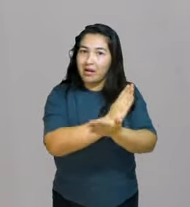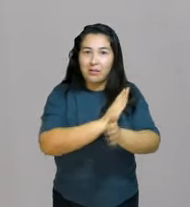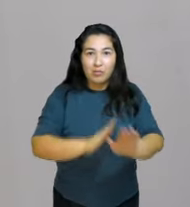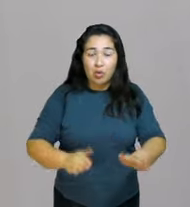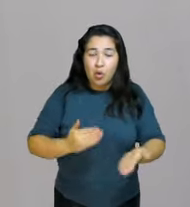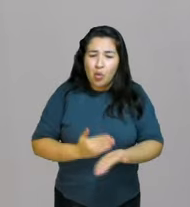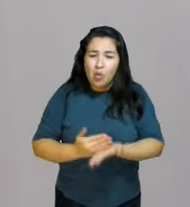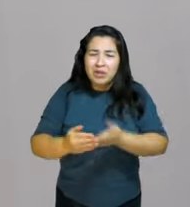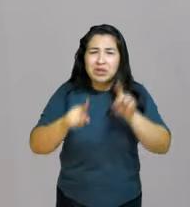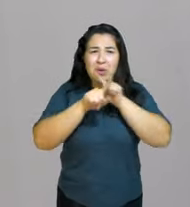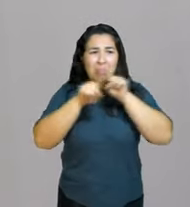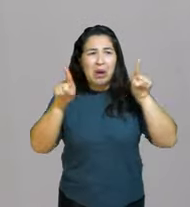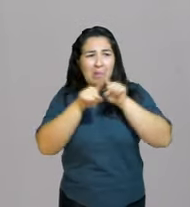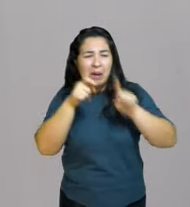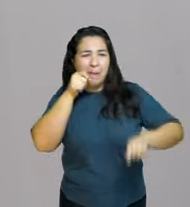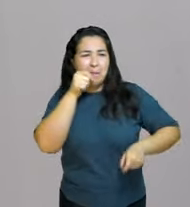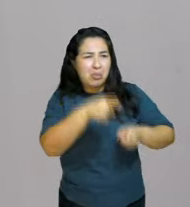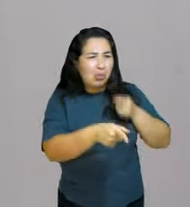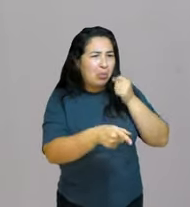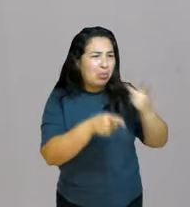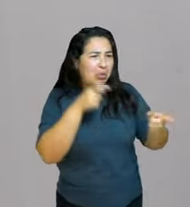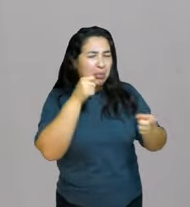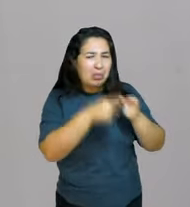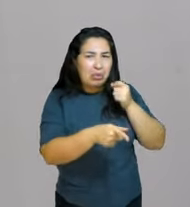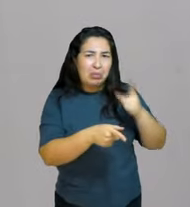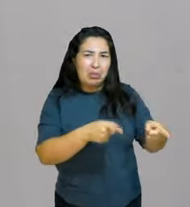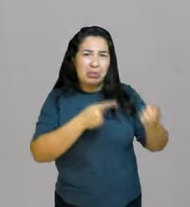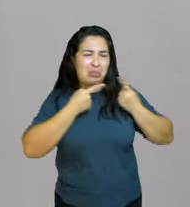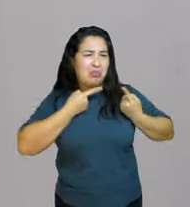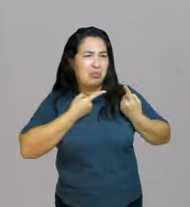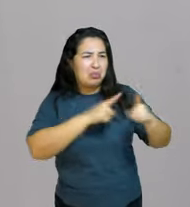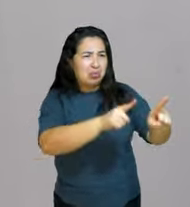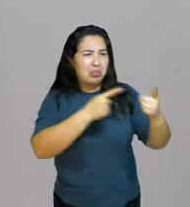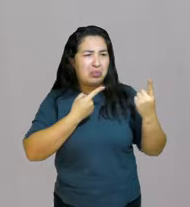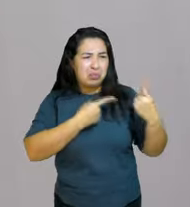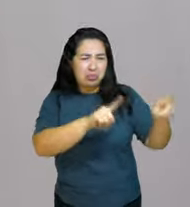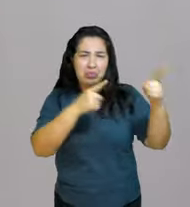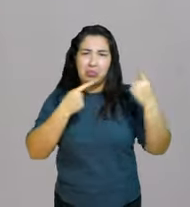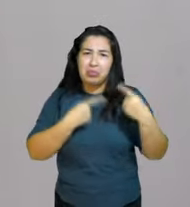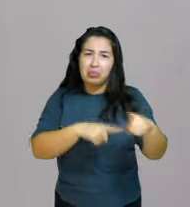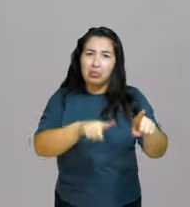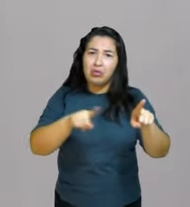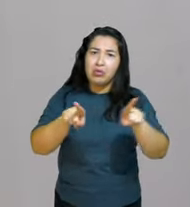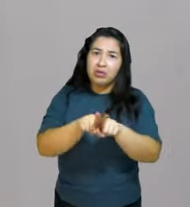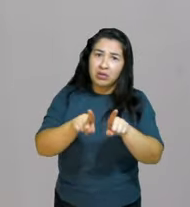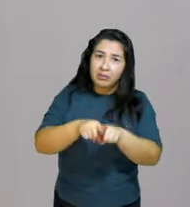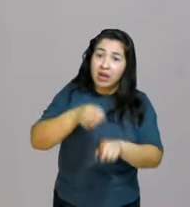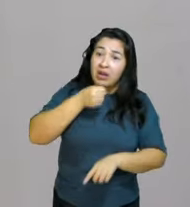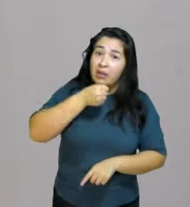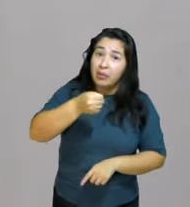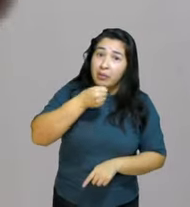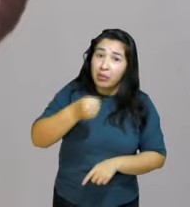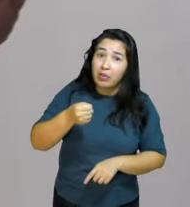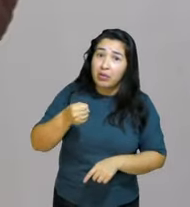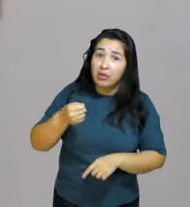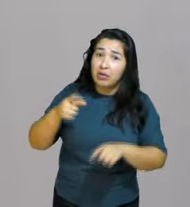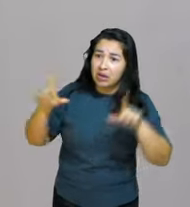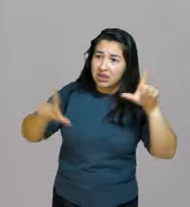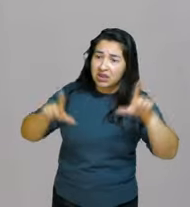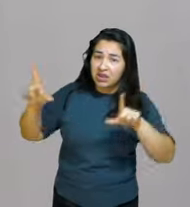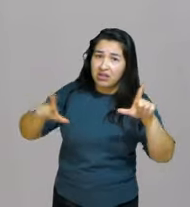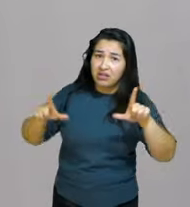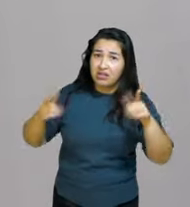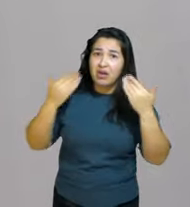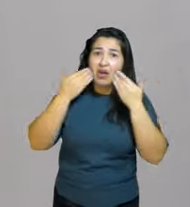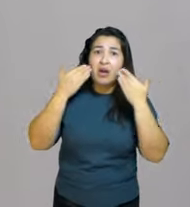agressões, injúrias, calúnias em órgãos de imprensa, órgãos públicos, que expuseram